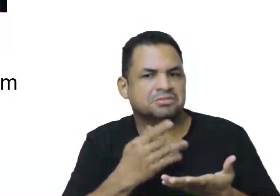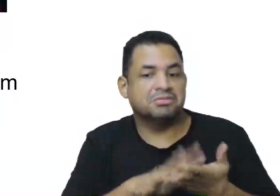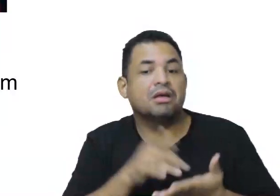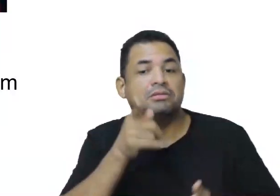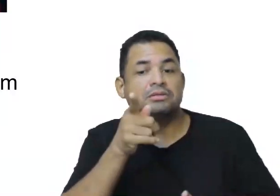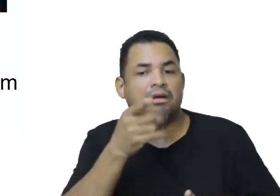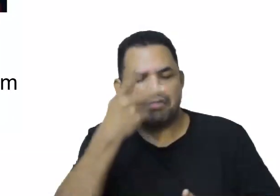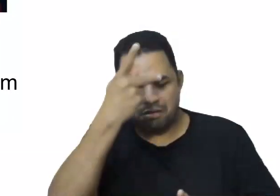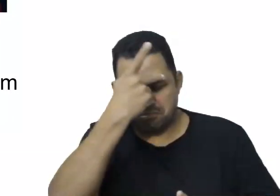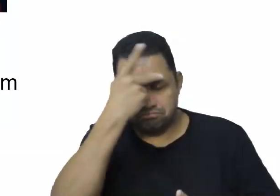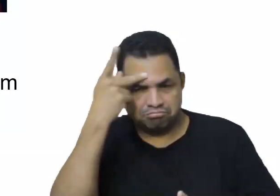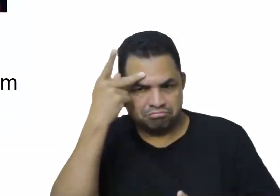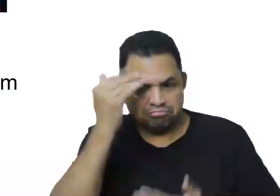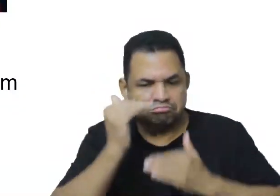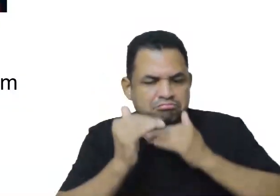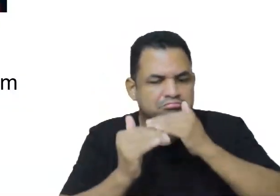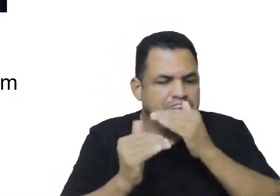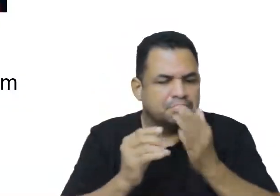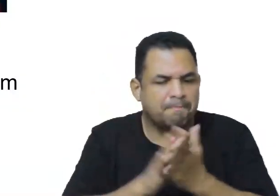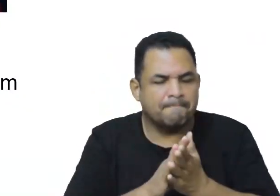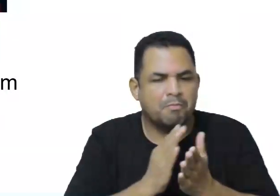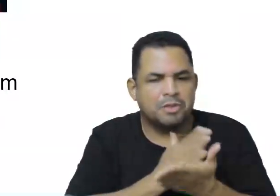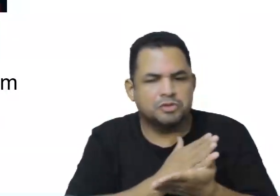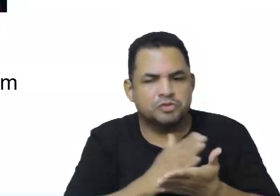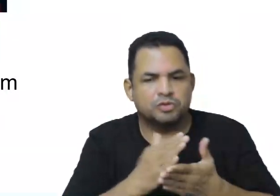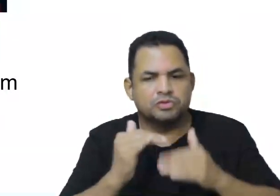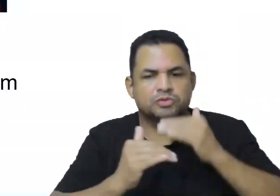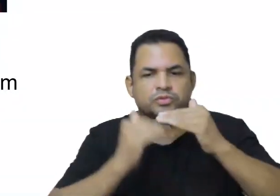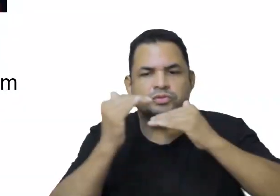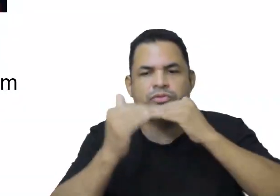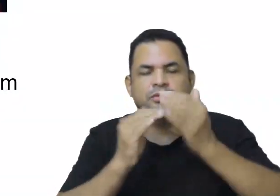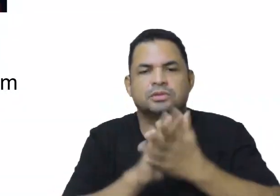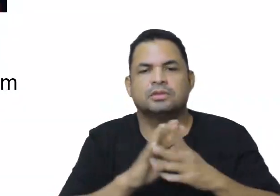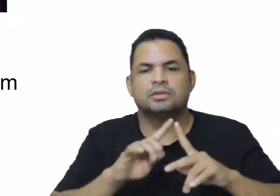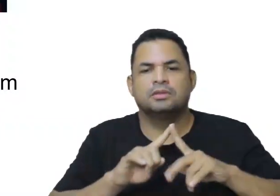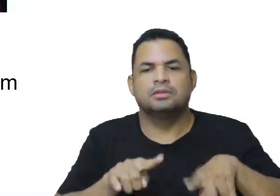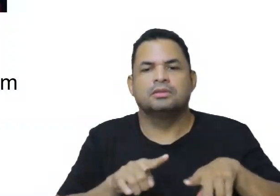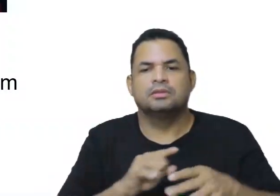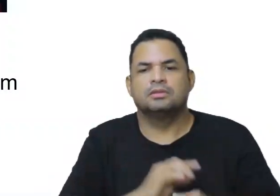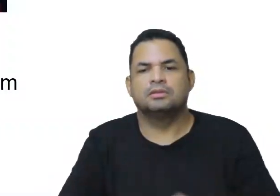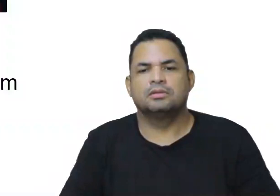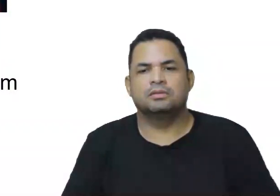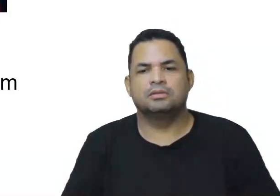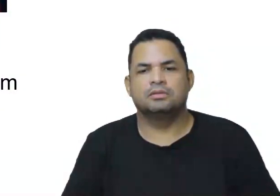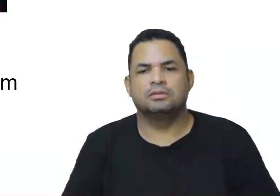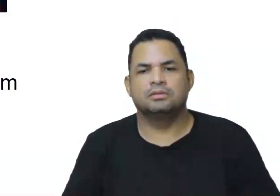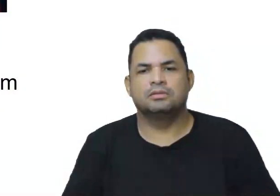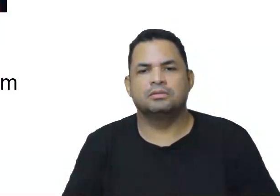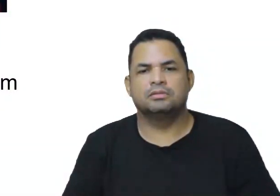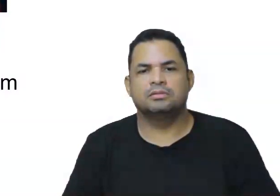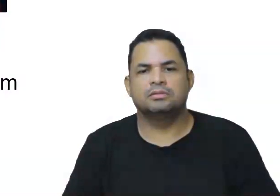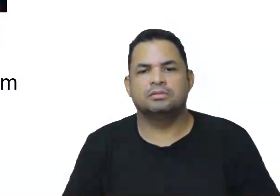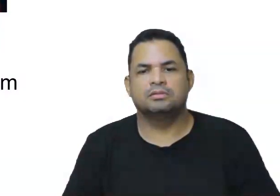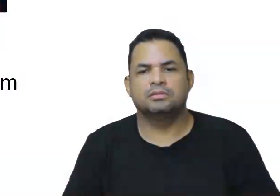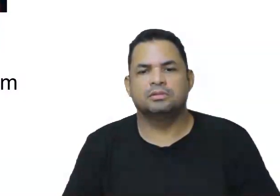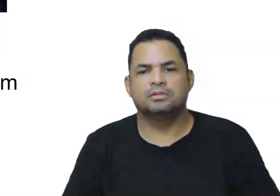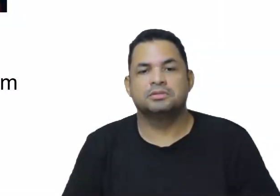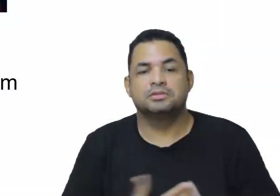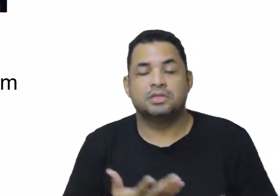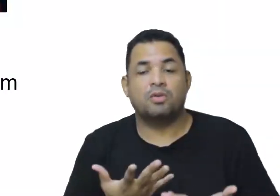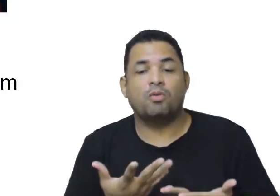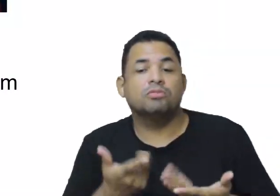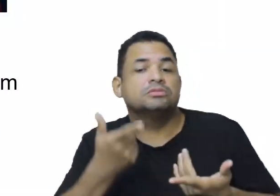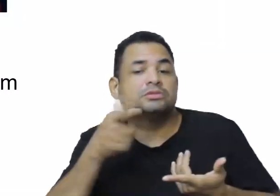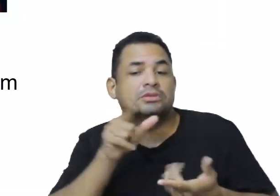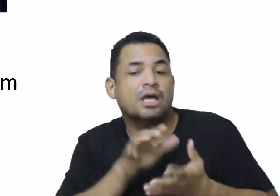né? Em processo de formação. Porém, é dedutível que isso